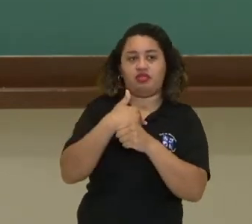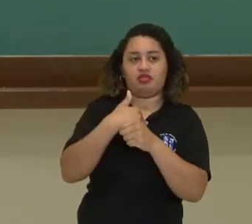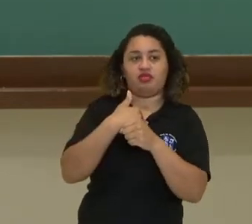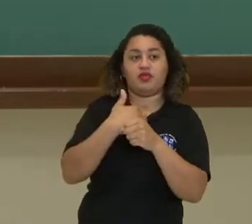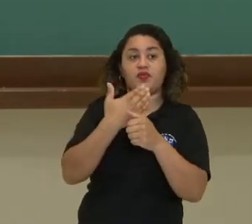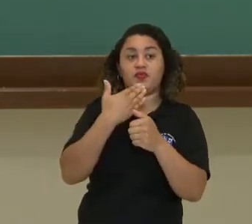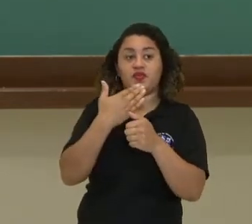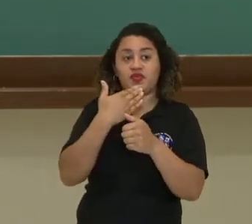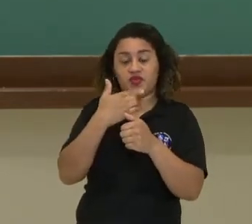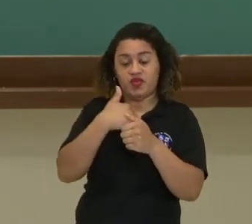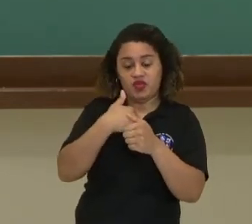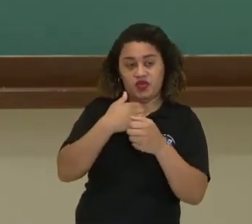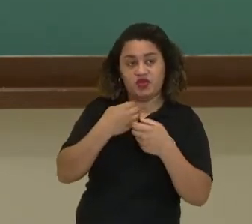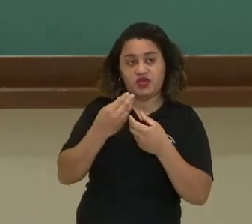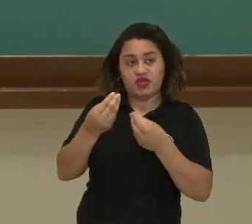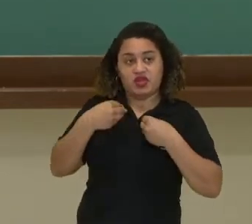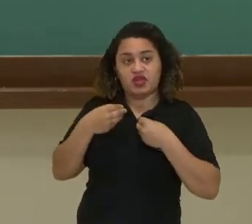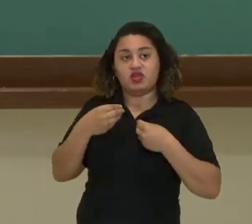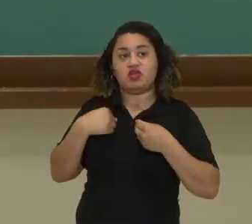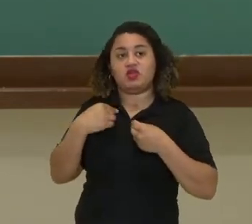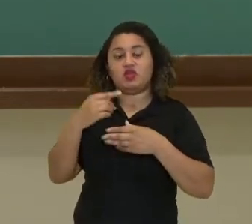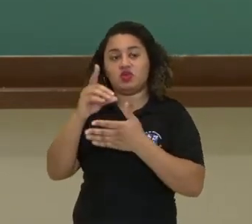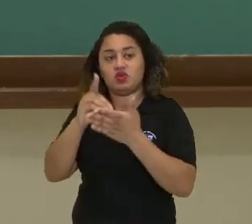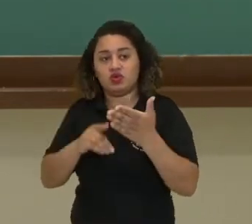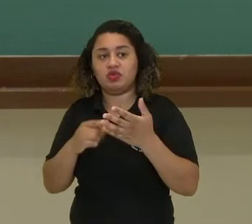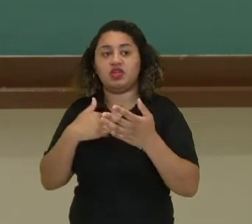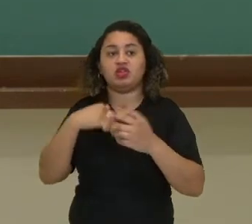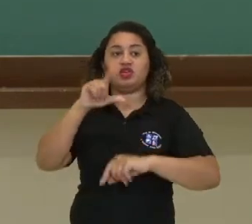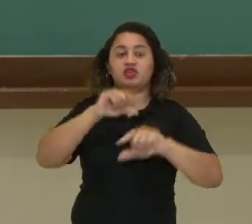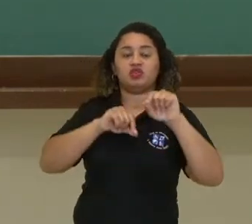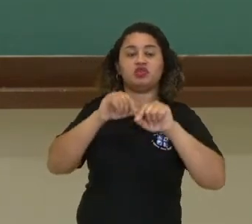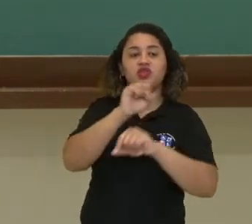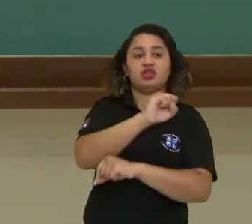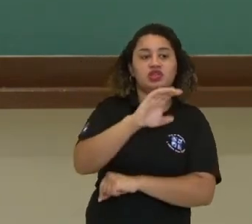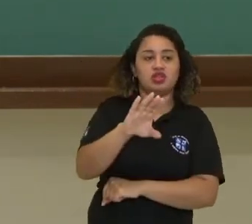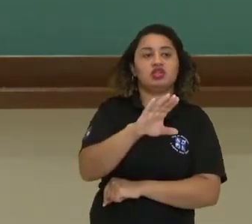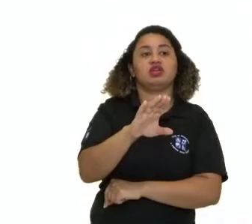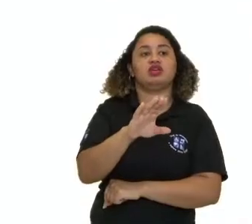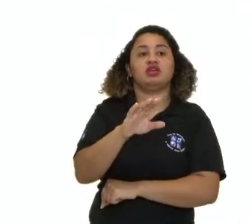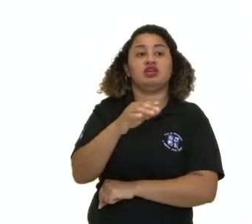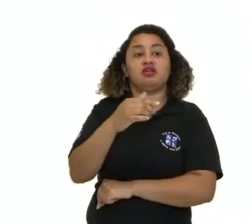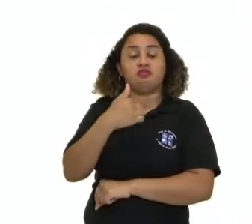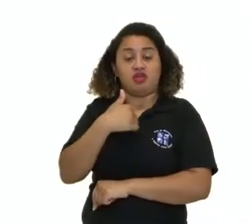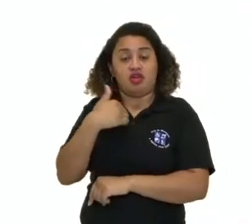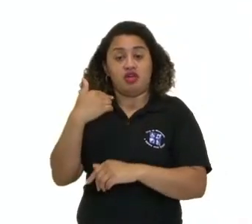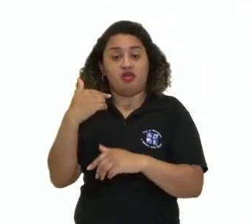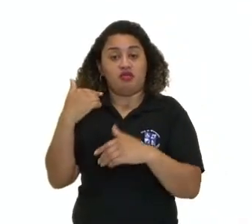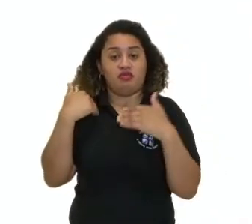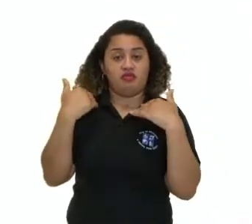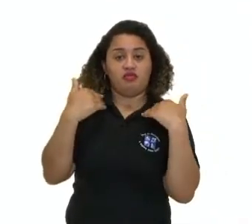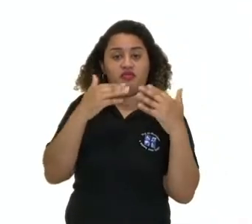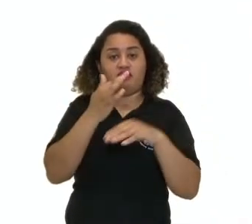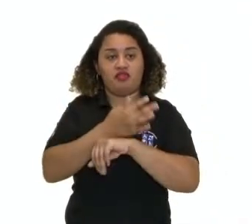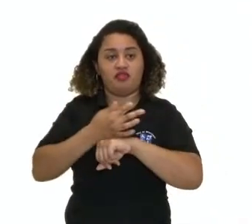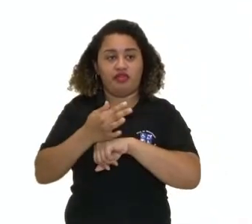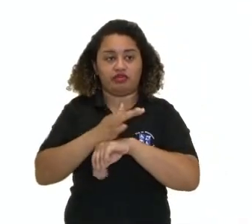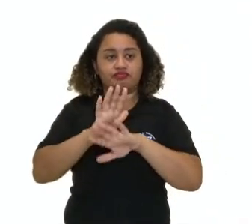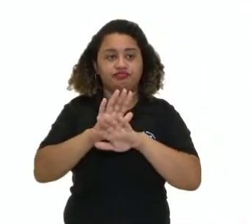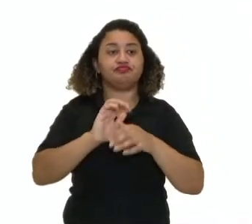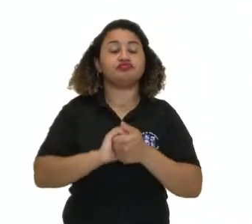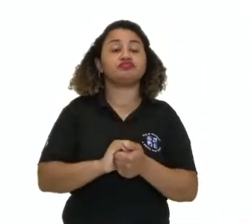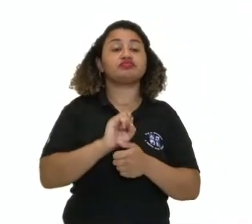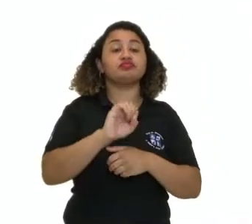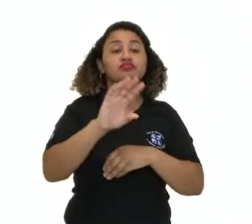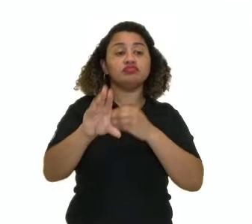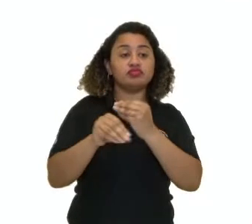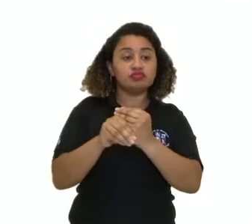documento. Escolhi Santa Catarina para eu passar as férias. Função de complemento é quando ele termina a frase. Professora,